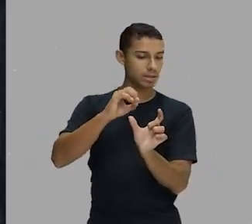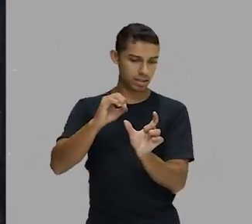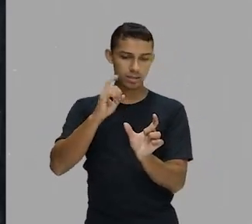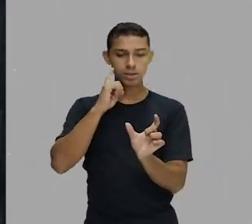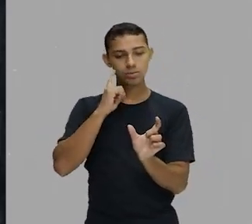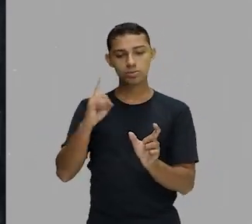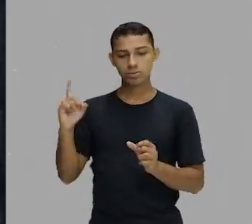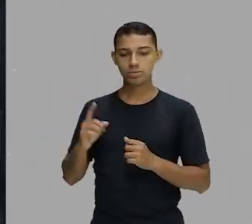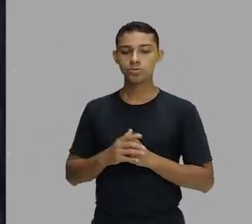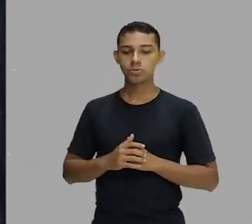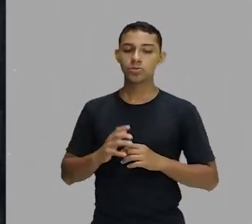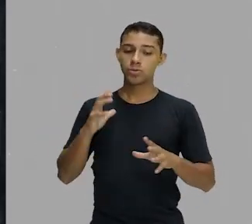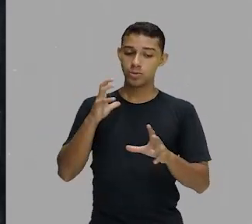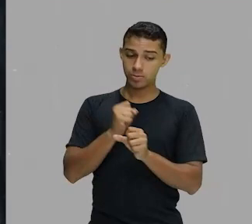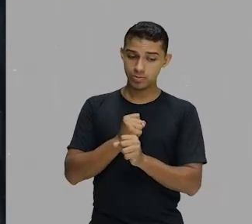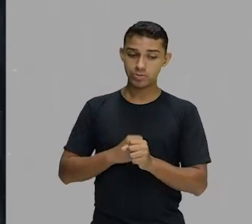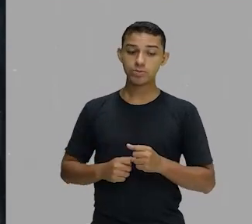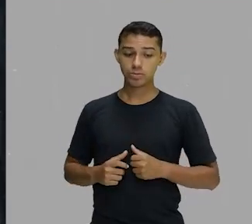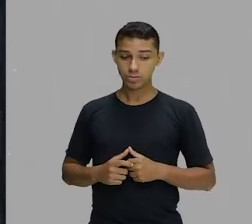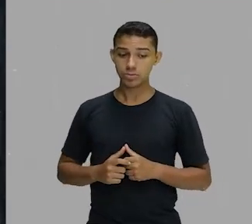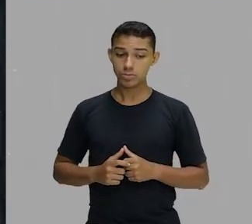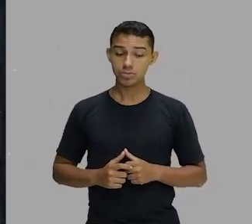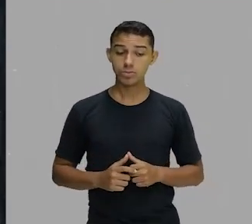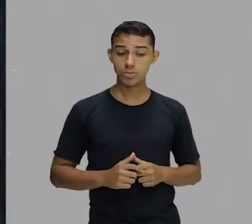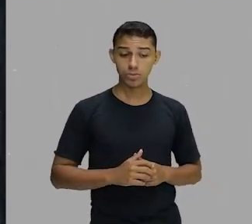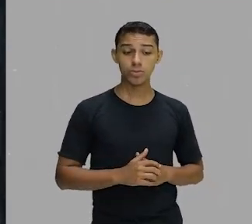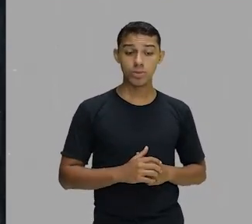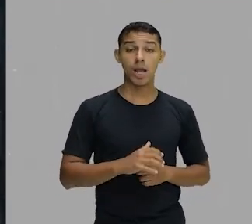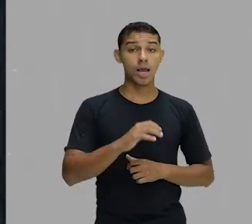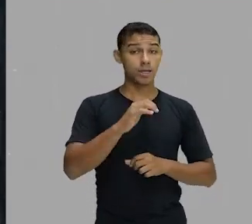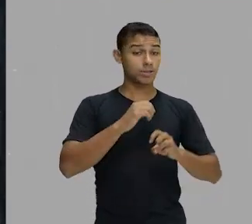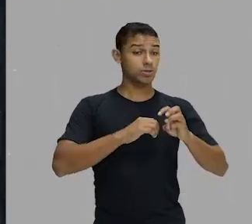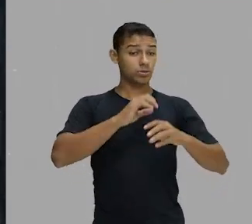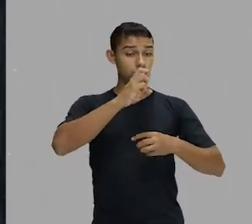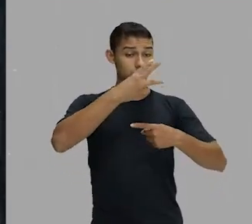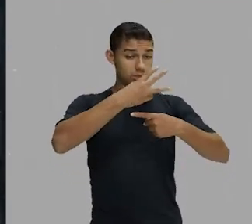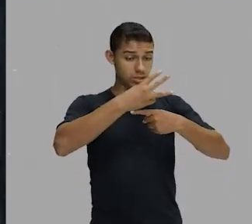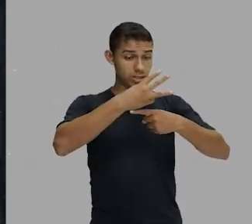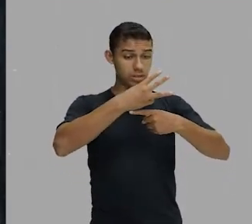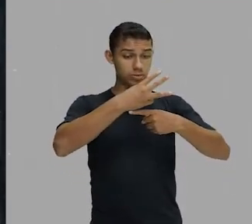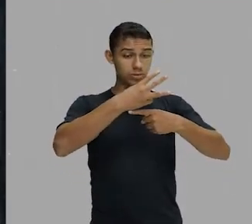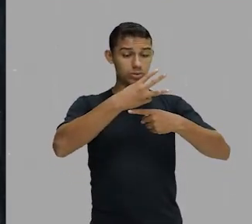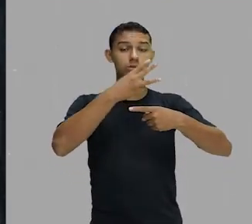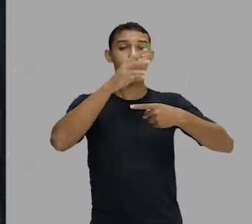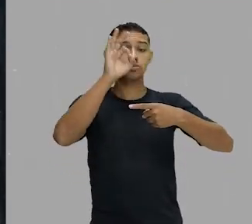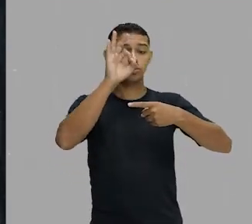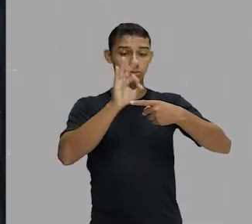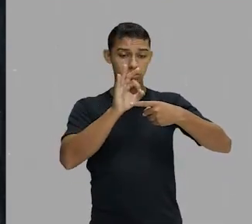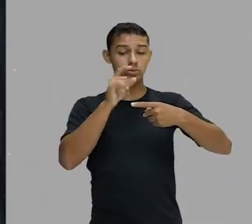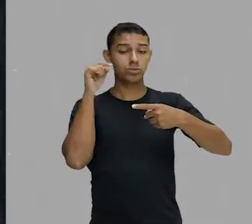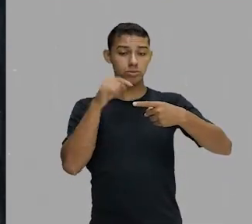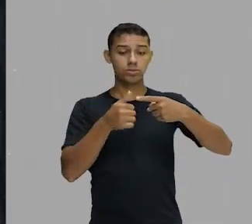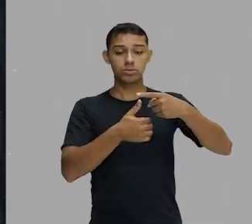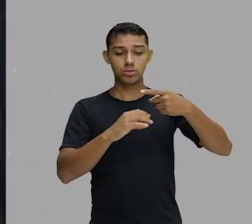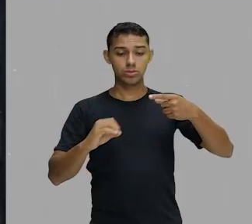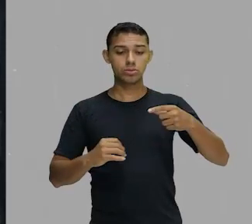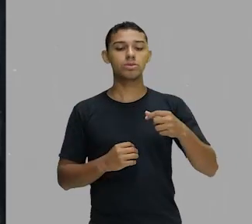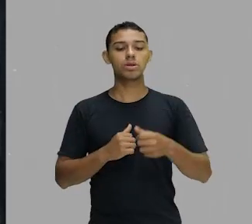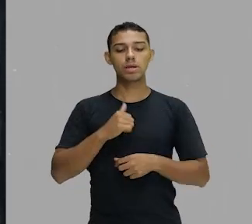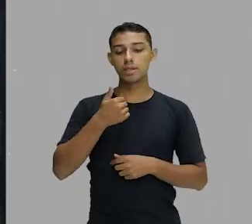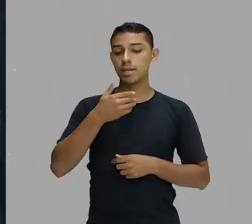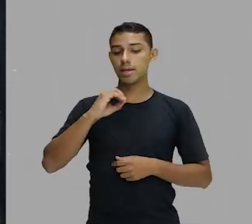significa dizer que eu vou ter que calcular esse 3% do 10.300 e somar ao próprio